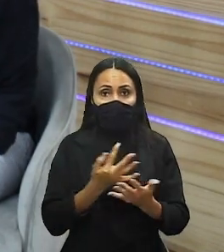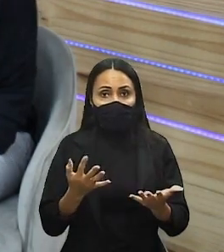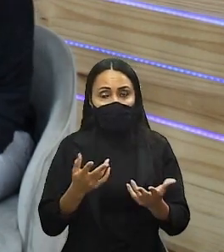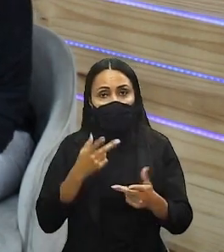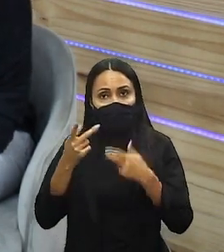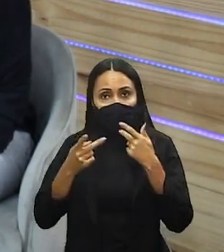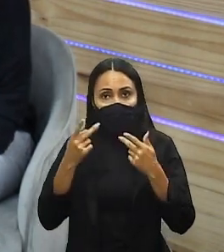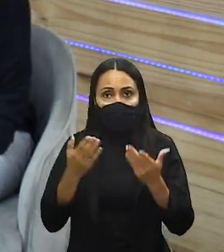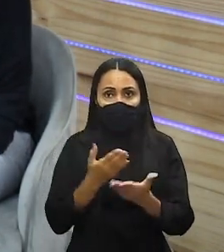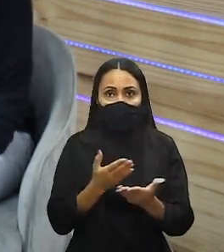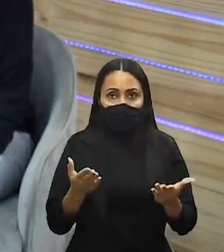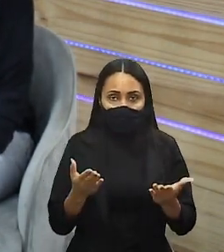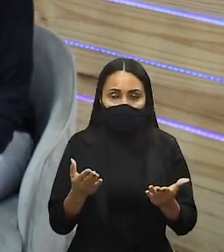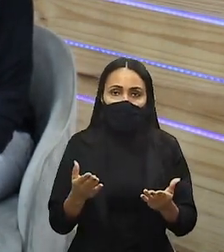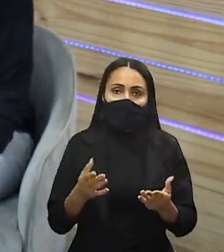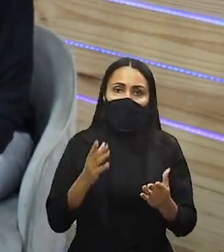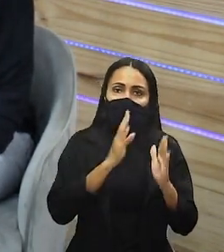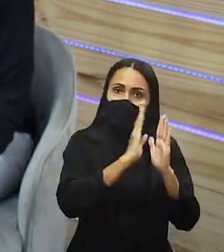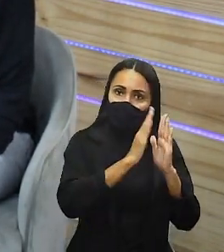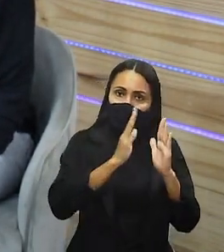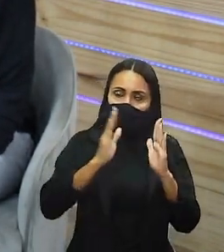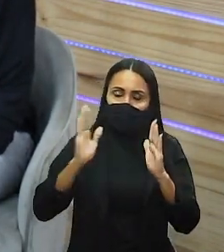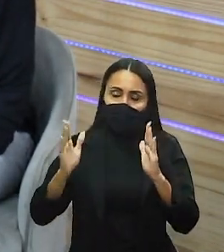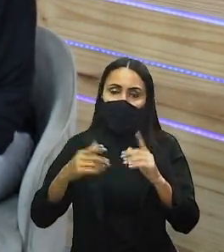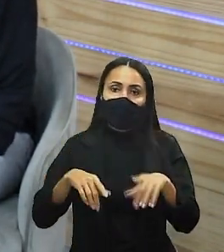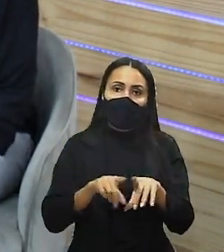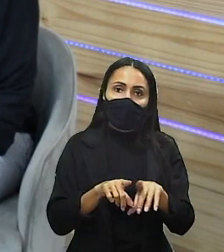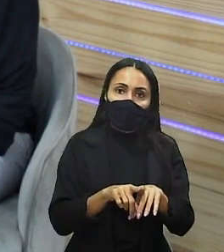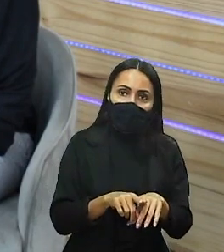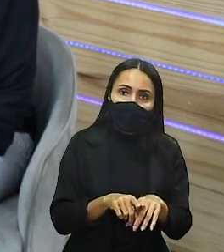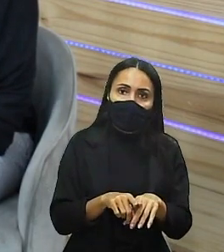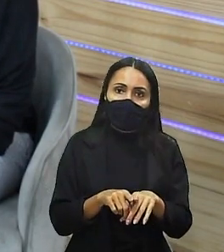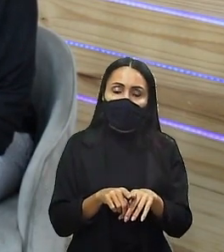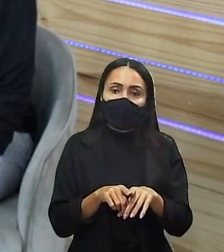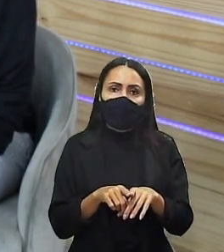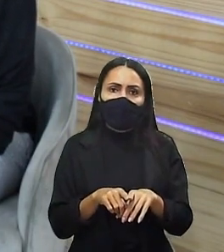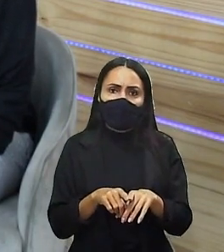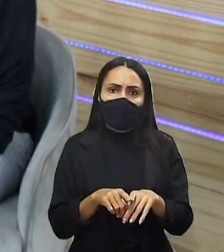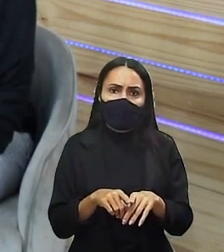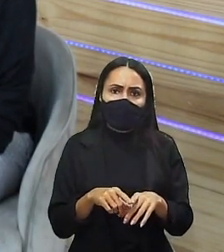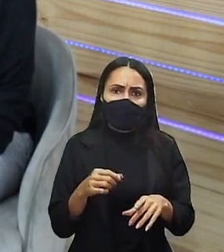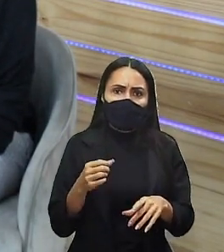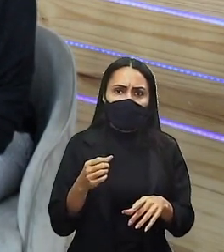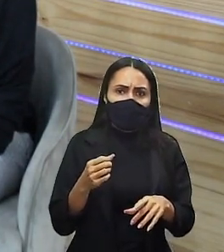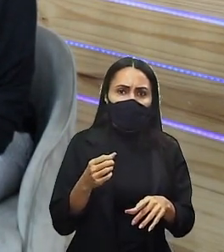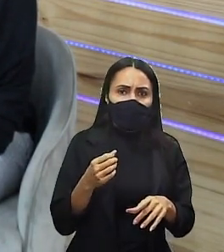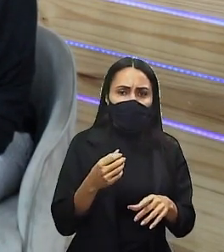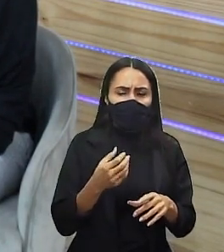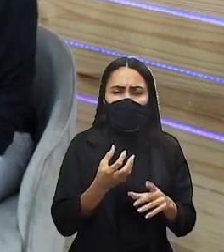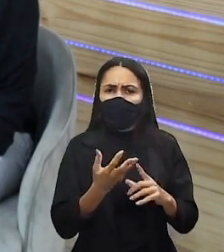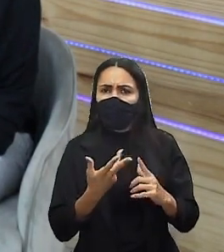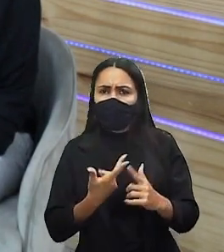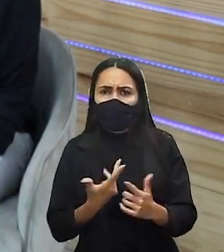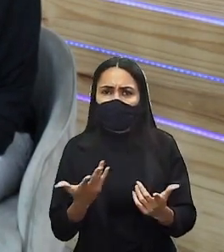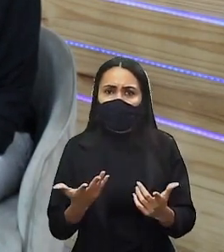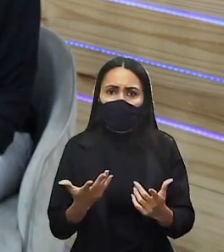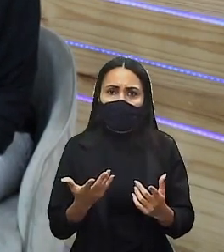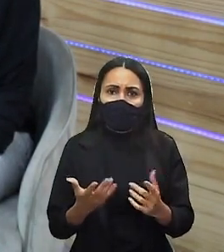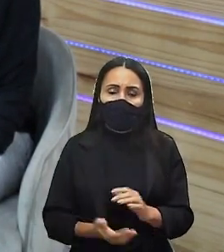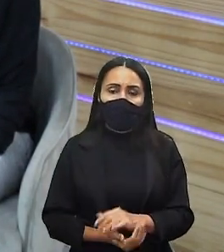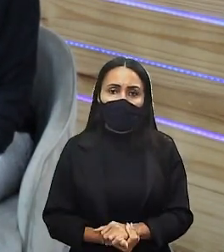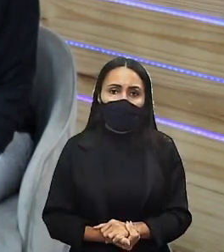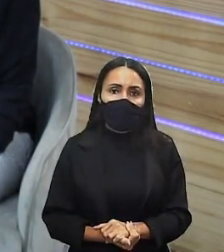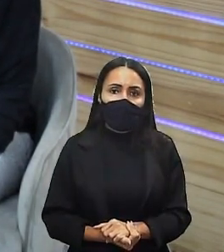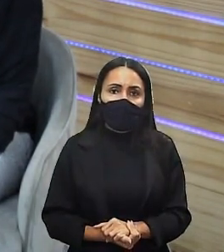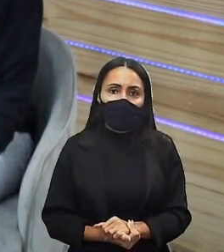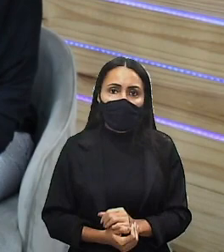para uma pessoa que está na biblioteca, está no exercício da biblioteca há são 2, 3 anos. Quanto tempo é, hein, Sônia? Quer que eu diga mesmo? Diz